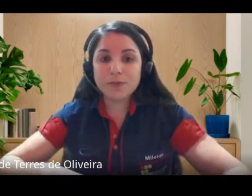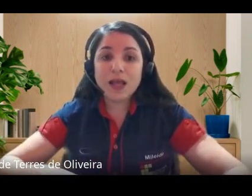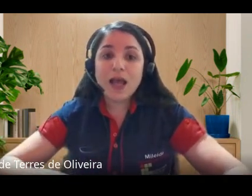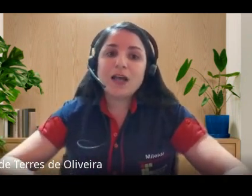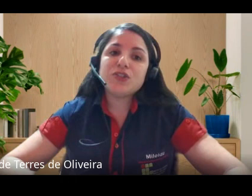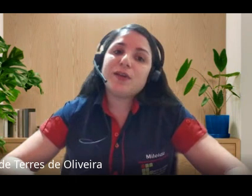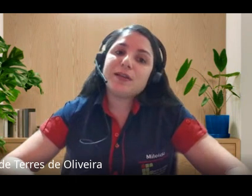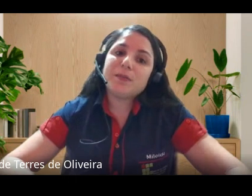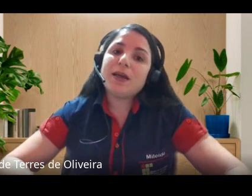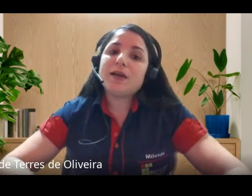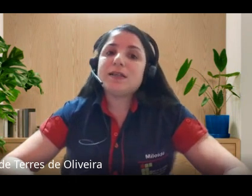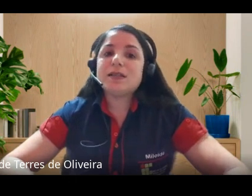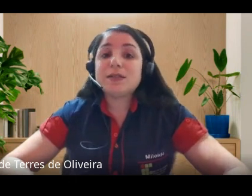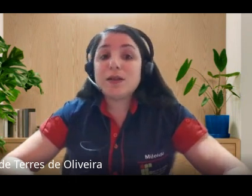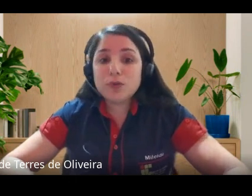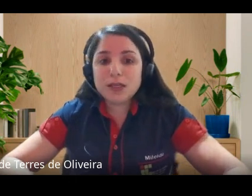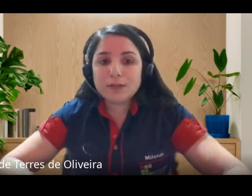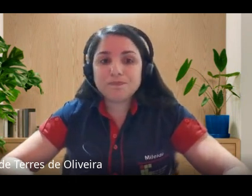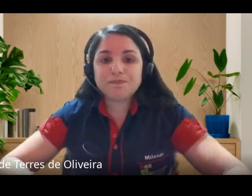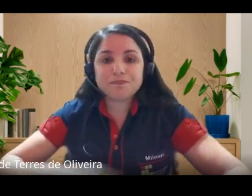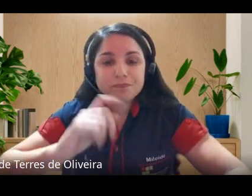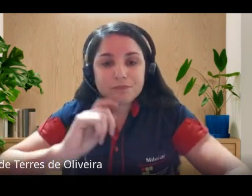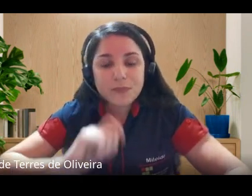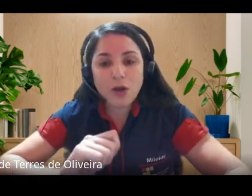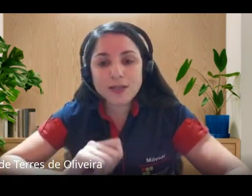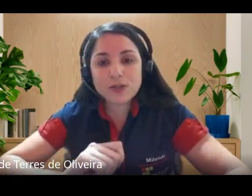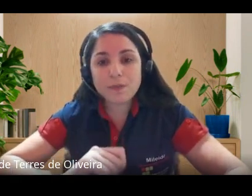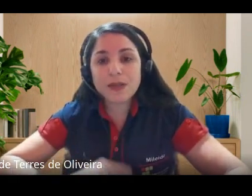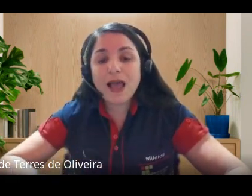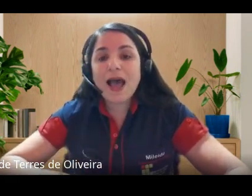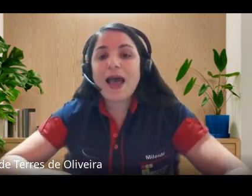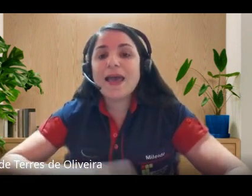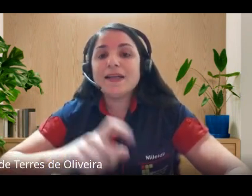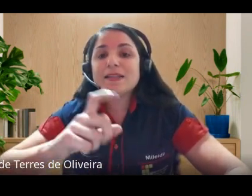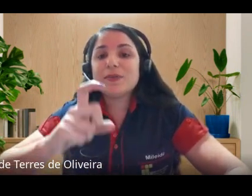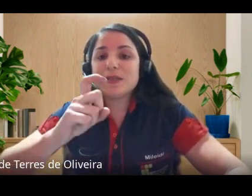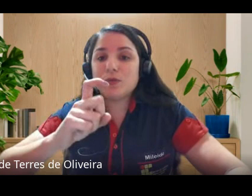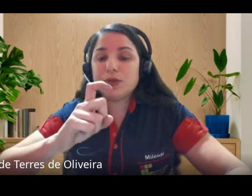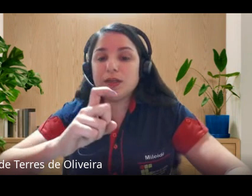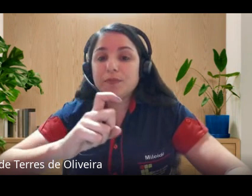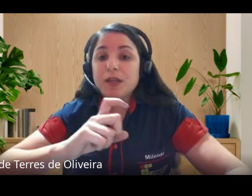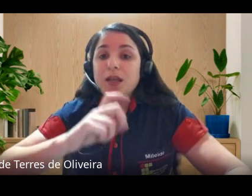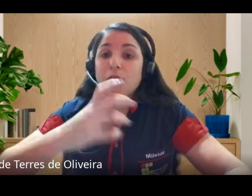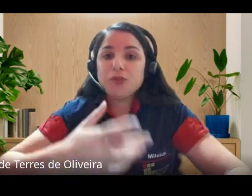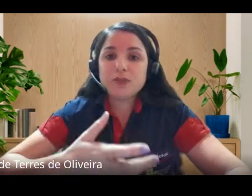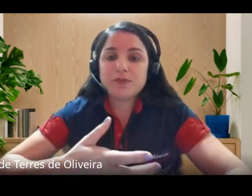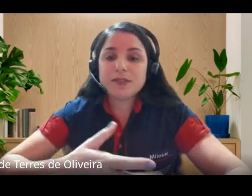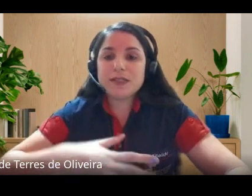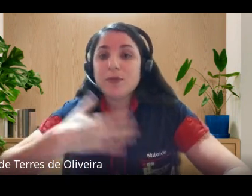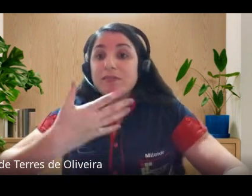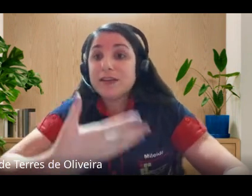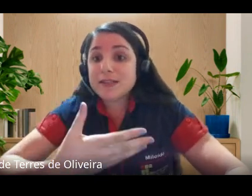sinal. A gente fala também a regra da sequência única. Olha só, a regra da sequência única. Como eu disse